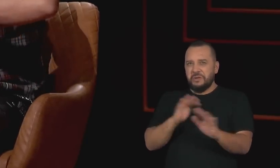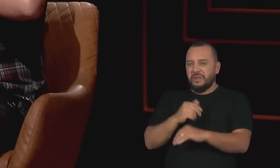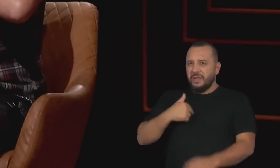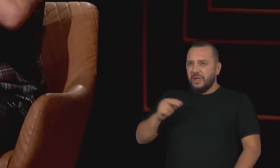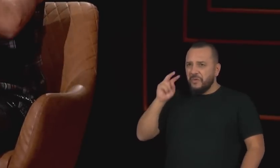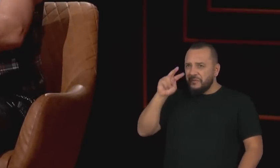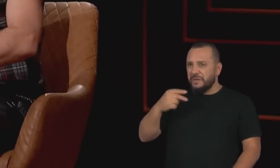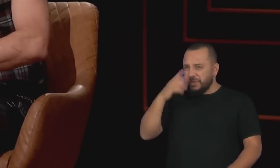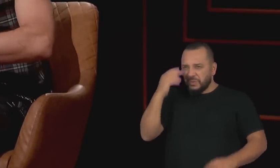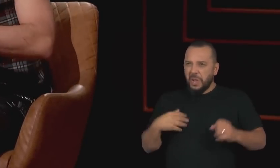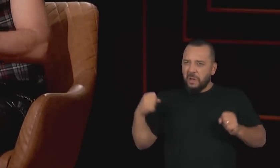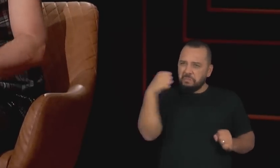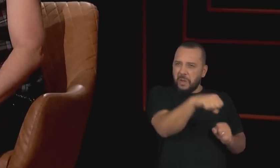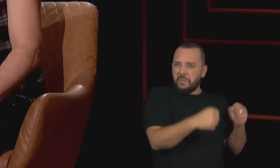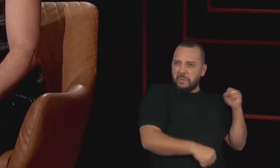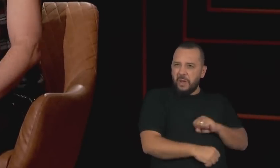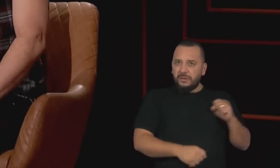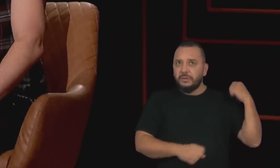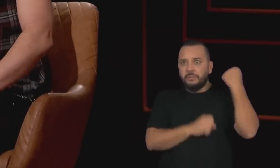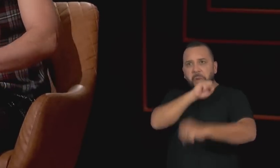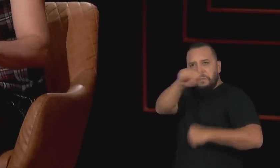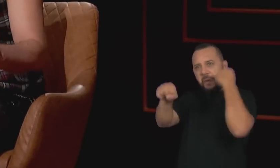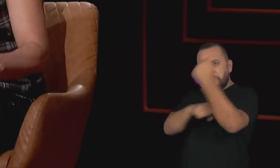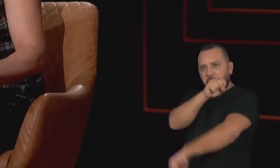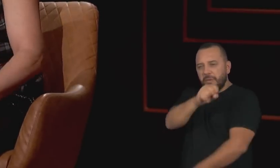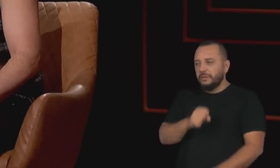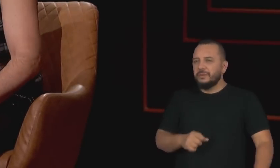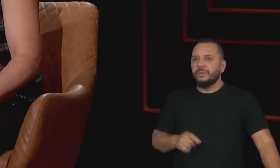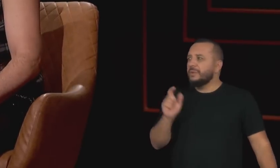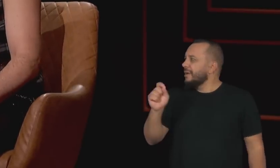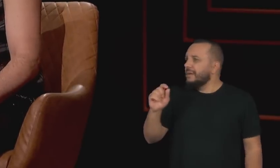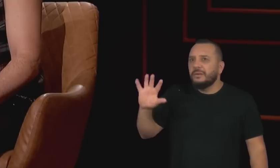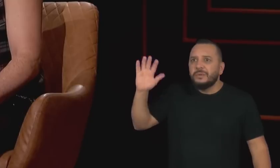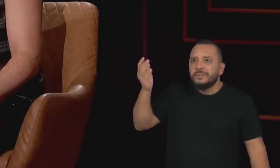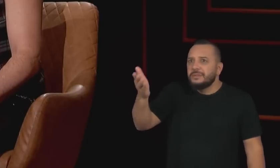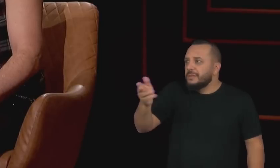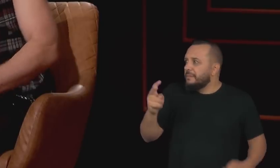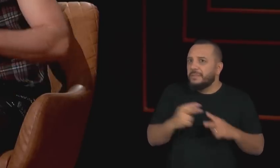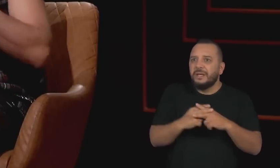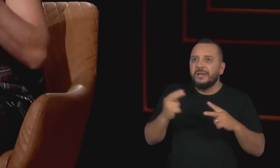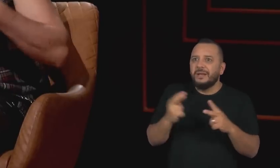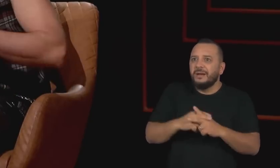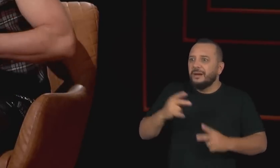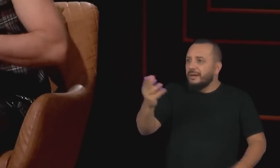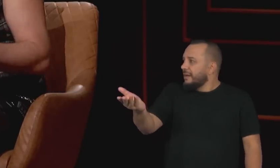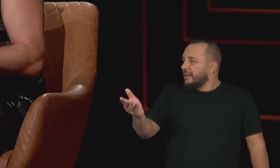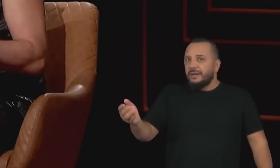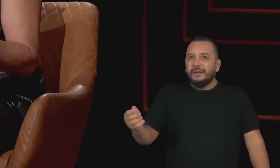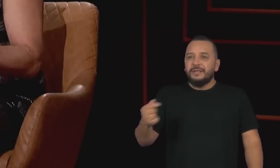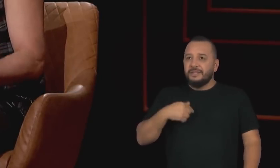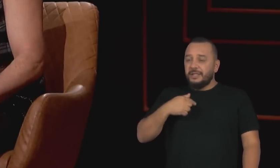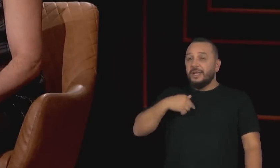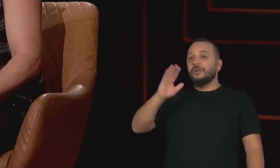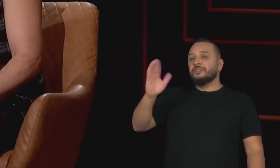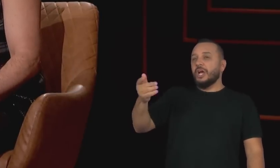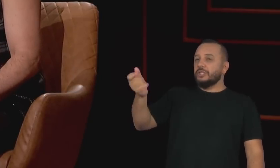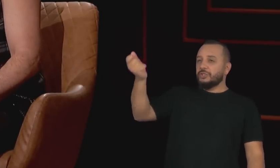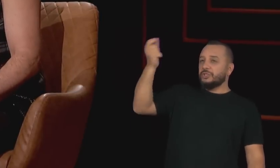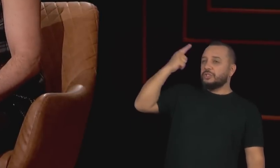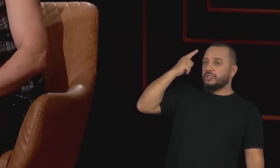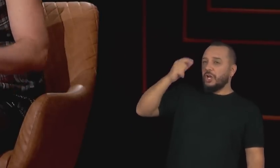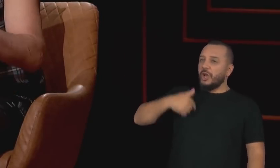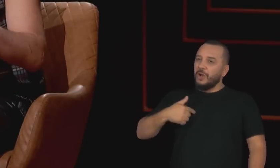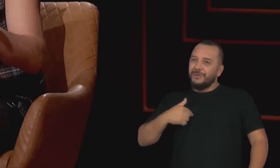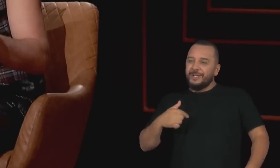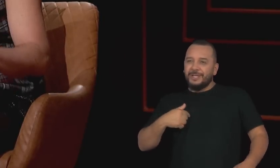na pancada, uma pancadaria. Eu falei, o que está acontecendo aqui? E eu estava todo queimadinho, vindo do Havaí surfistinha.